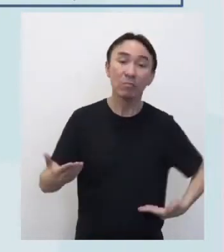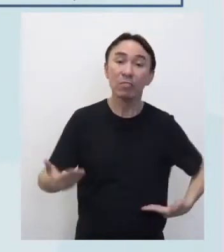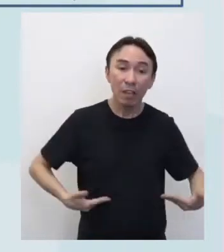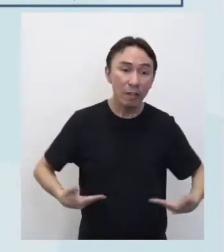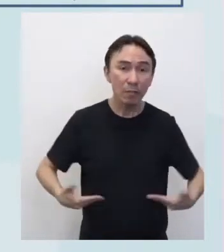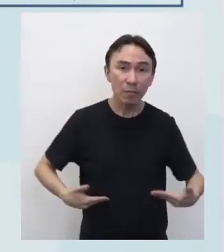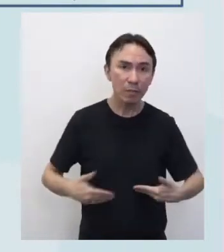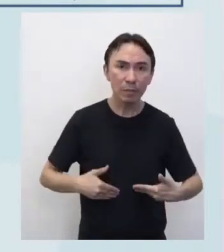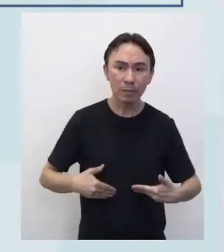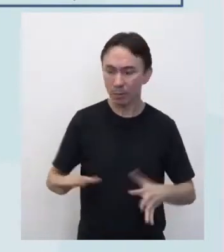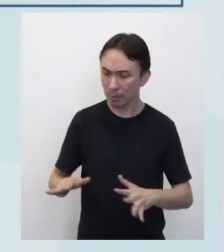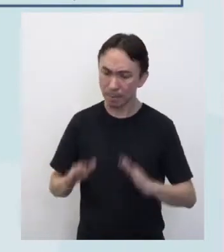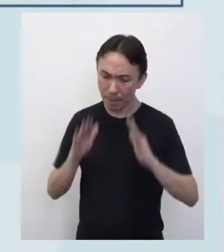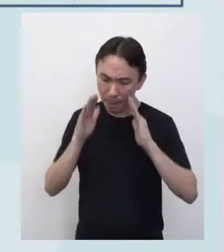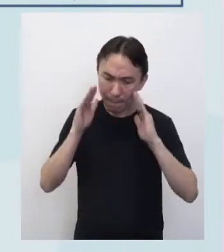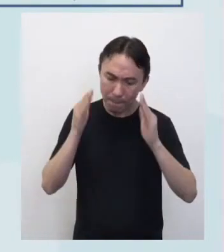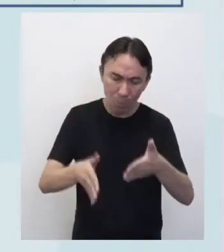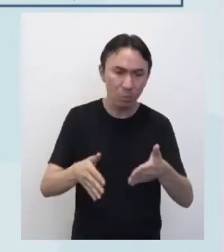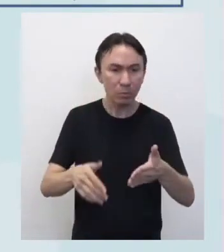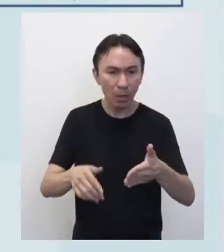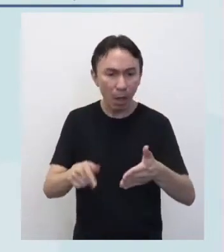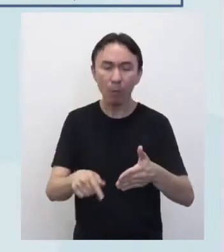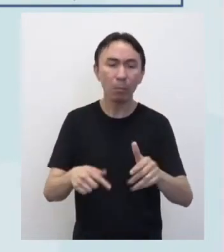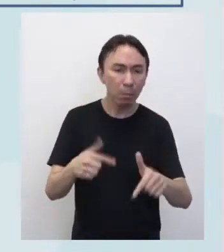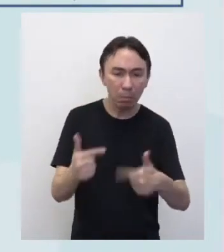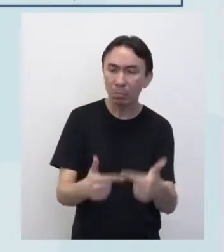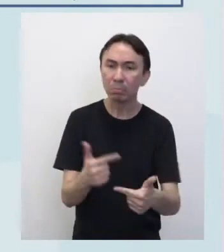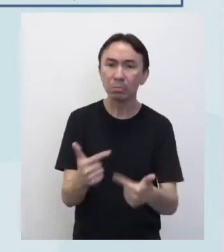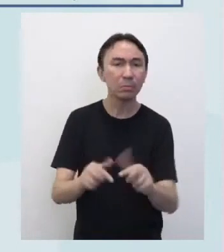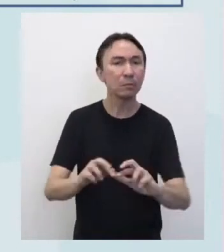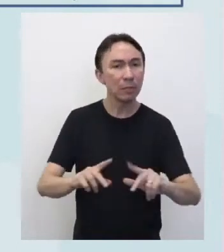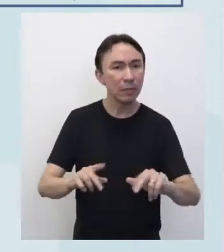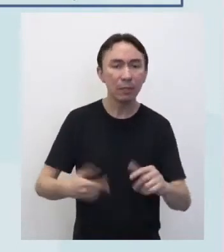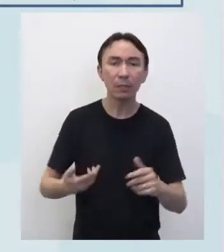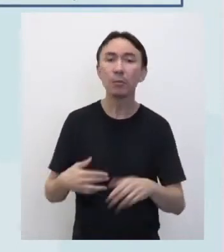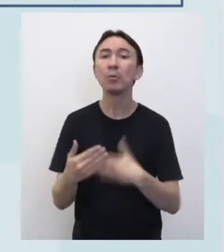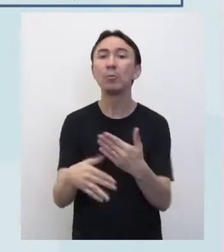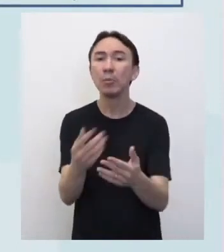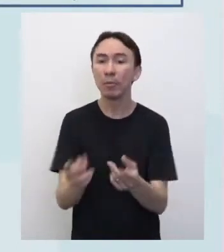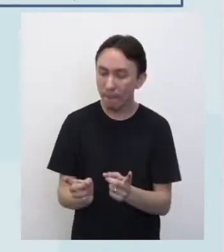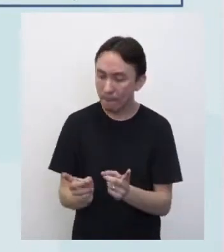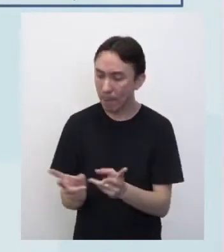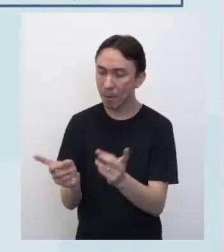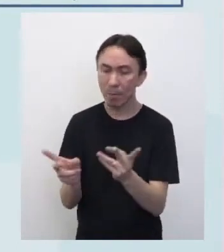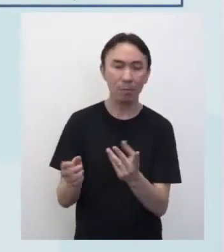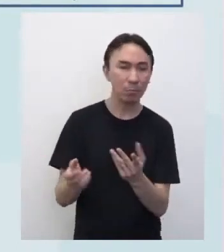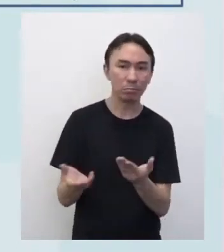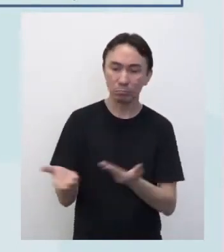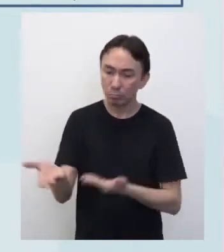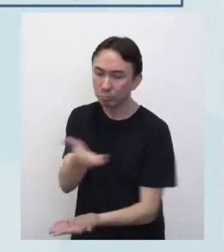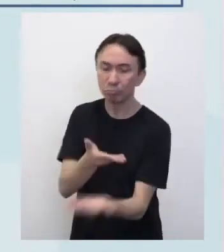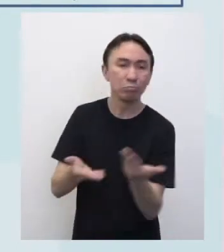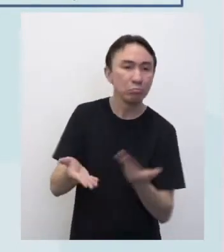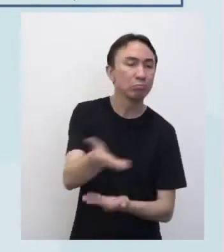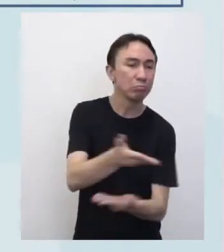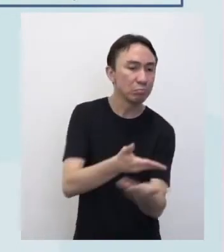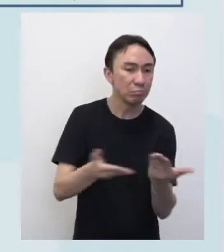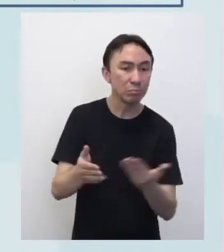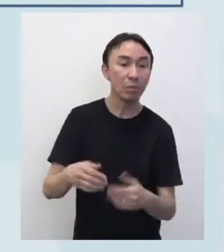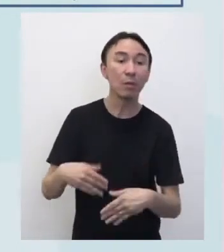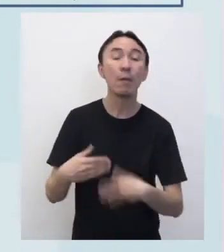Com isso, eles começaram a fazer um comércio à base de trocas e, com o tempo, esse comércio se desenvolveu a ponto de haver